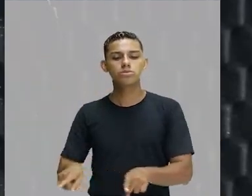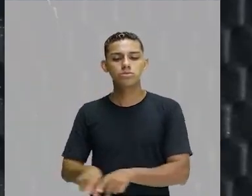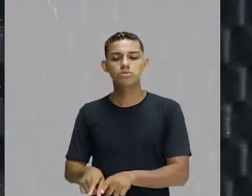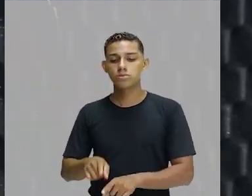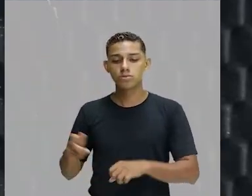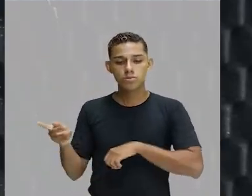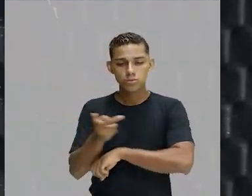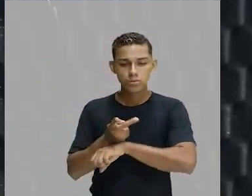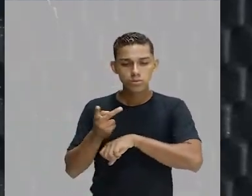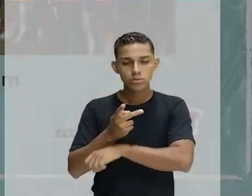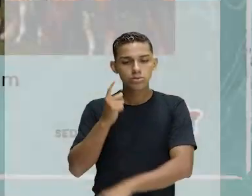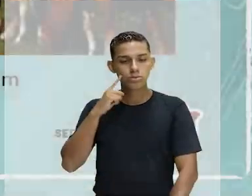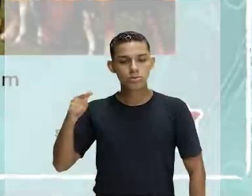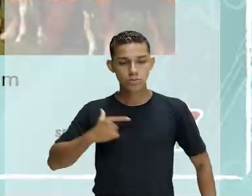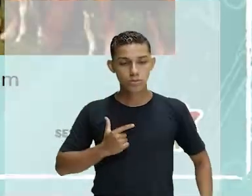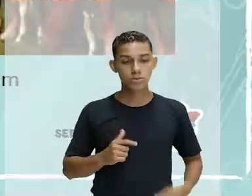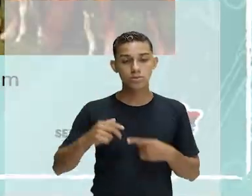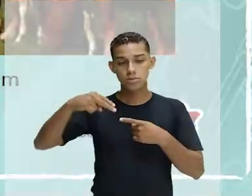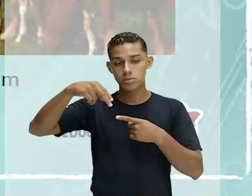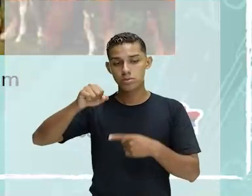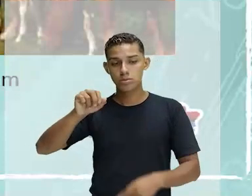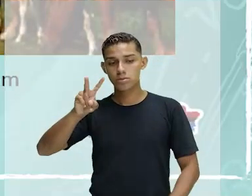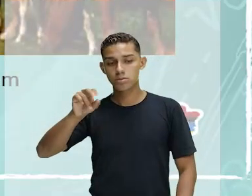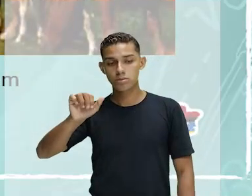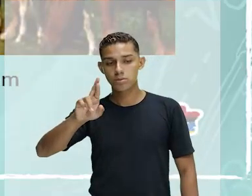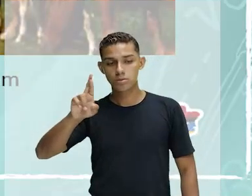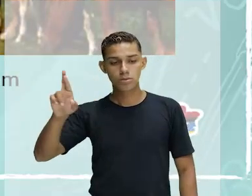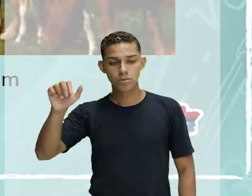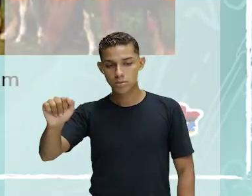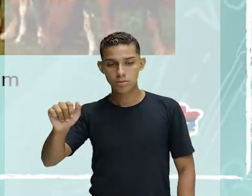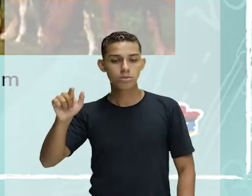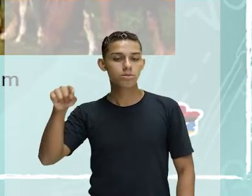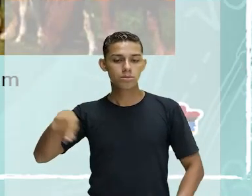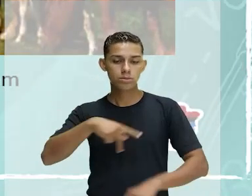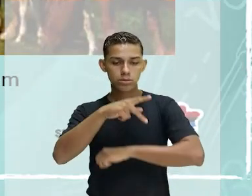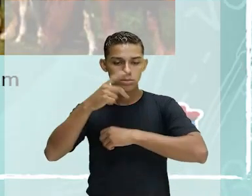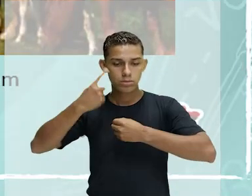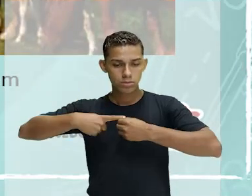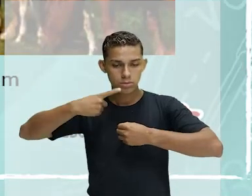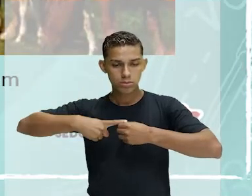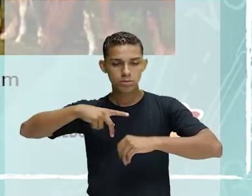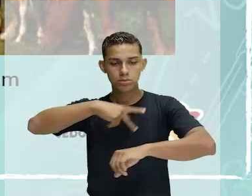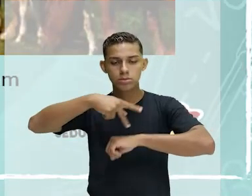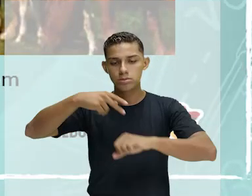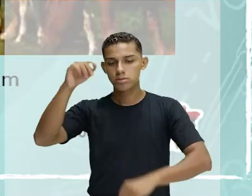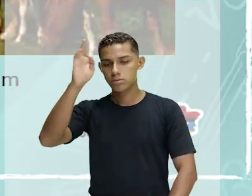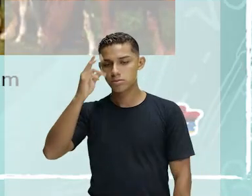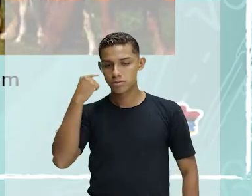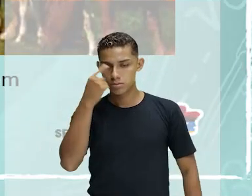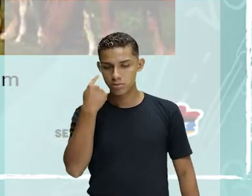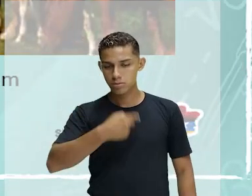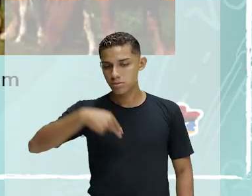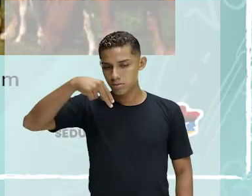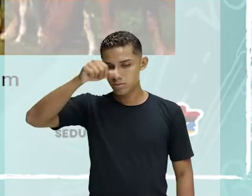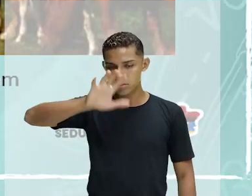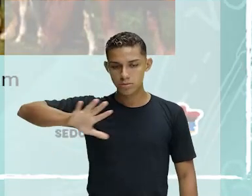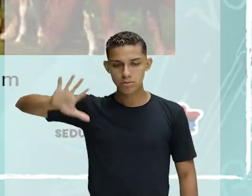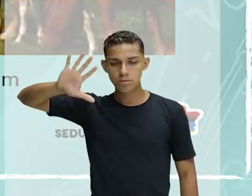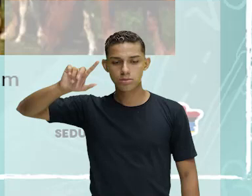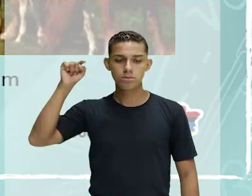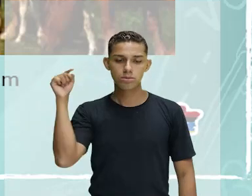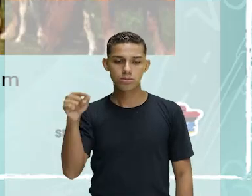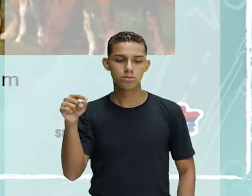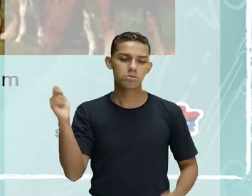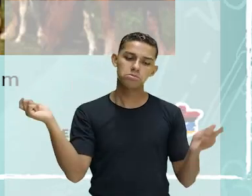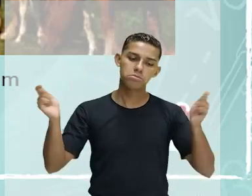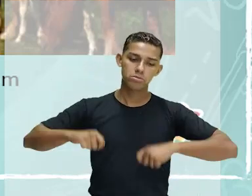muito procurado. Então, eu tenho Navarra, na cidade de Navarra. É uma região do interior, situada no norte, e tem muitas possibilidades.